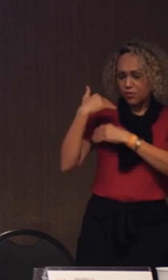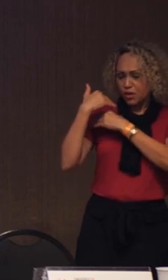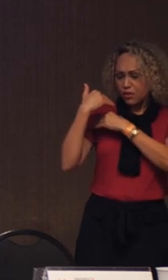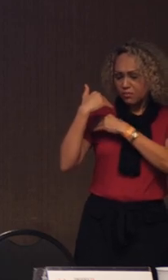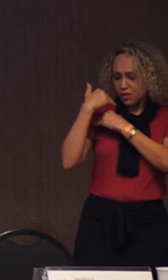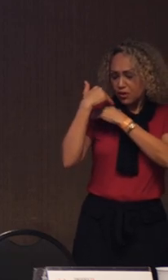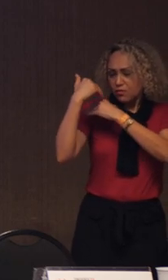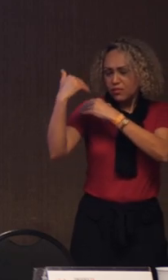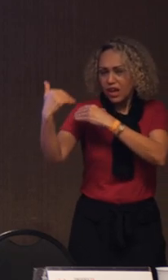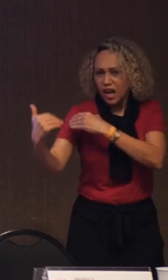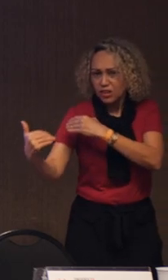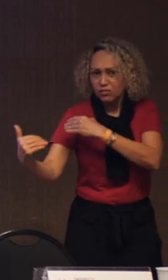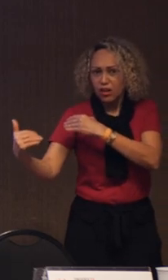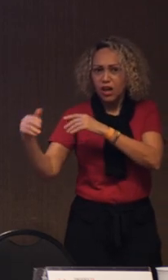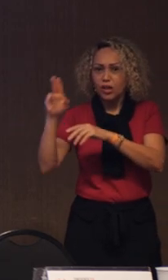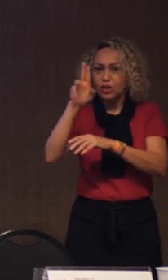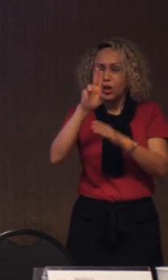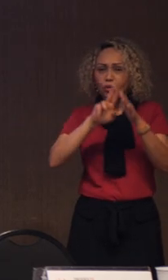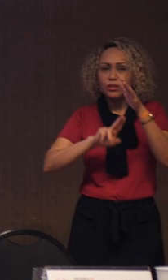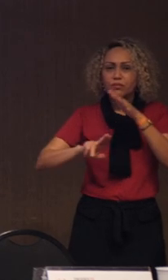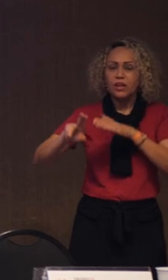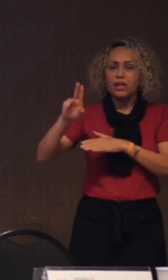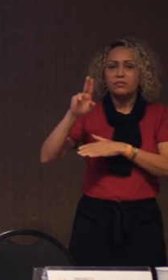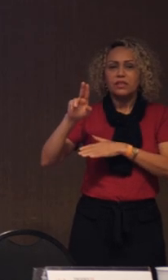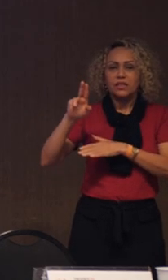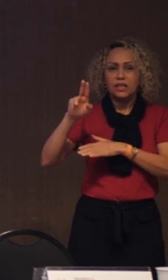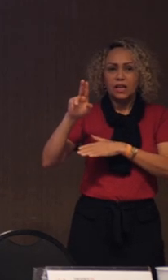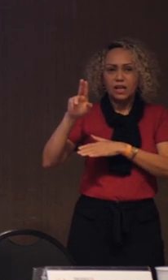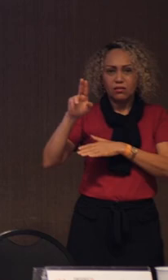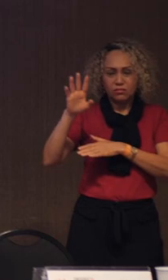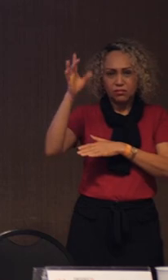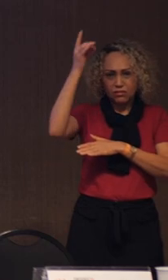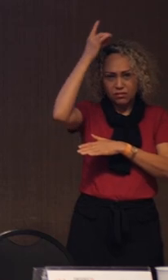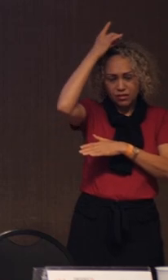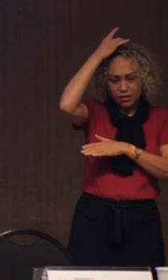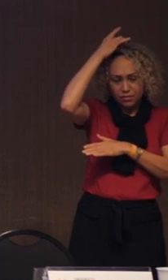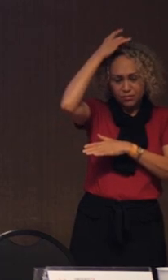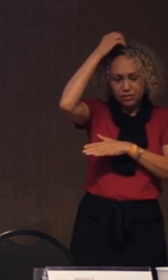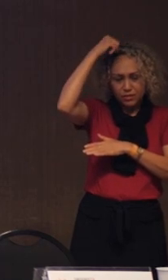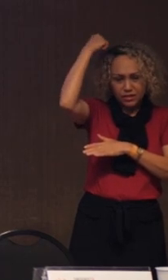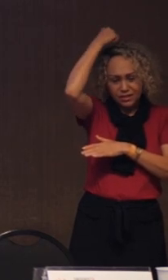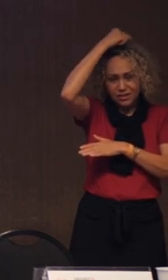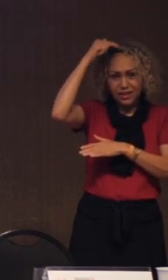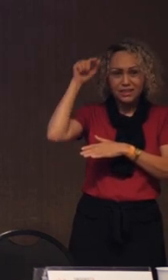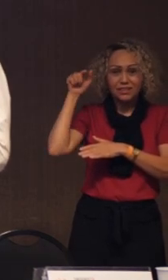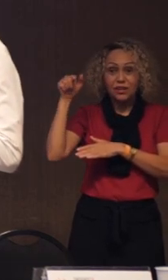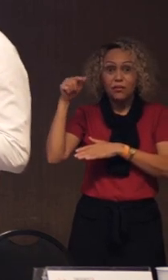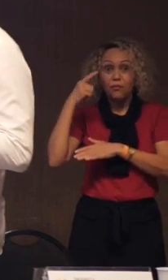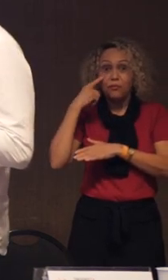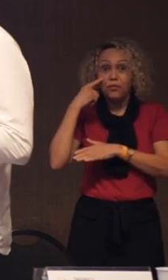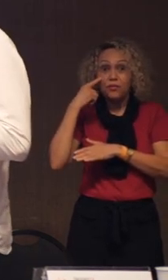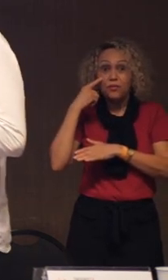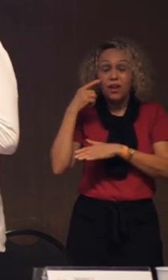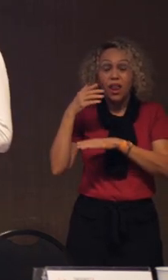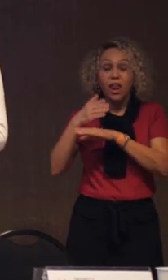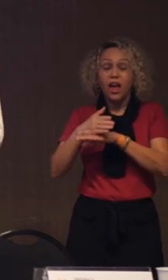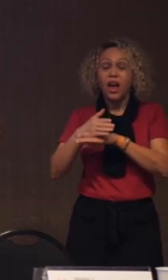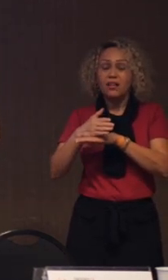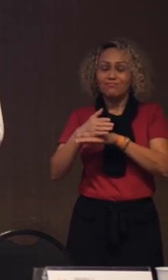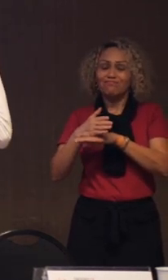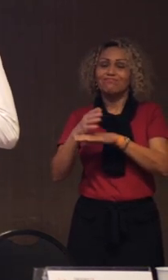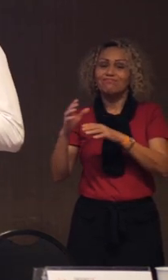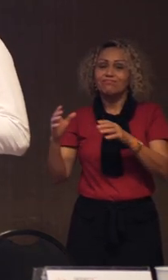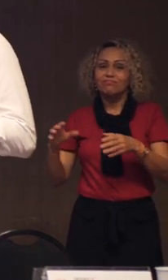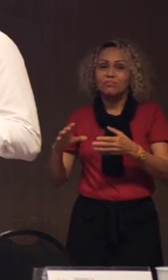do Espírito Santo, de Medicina. Eu cheguei a cursar Medicina na Federal da Paraíba. Na minha turma, Paulo, os